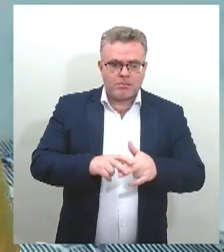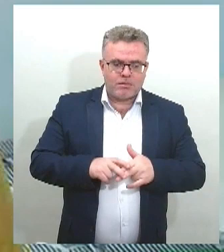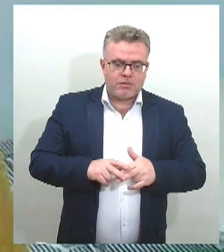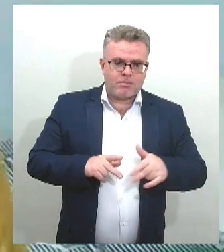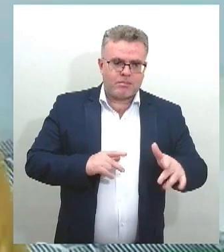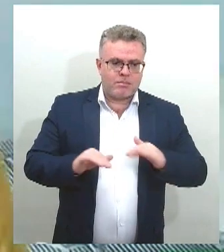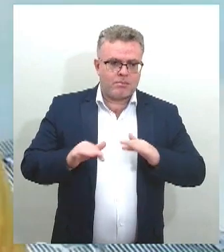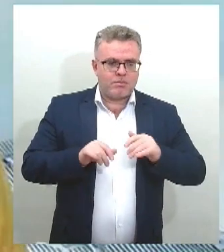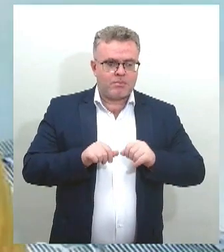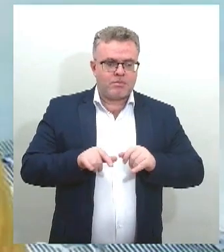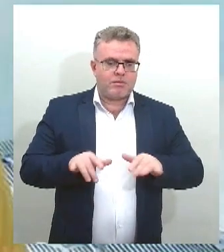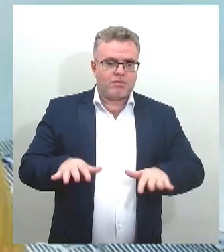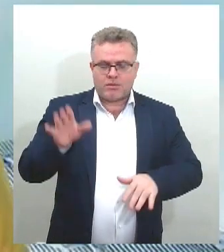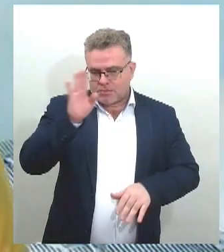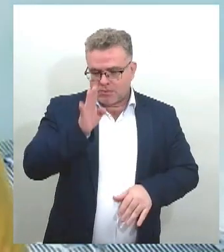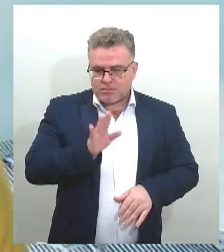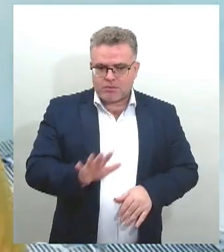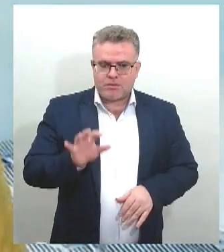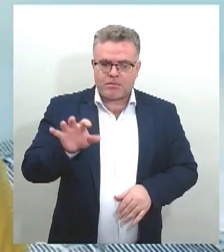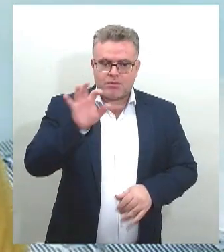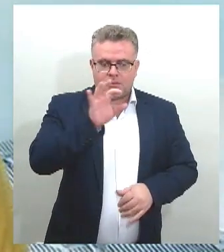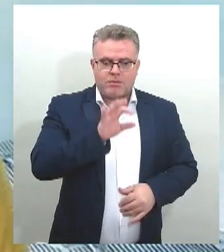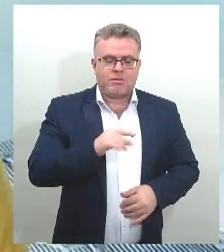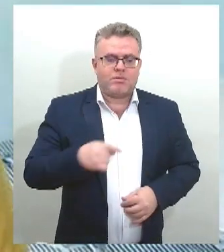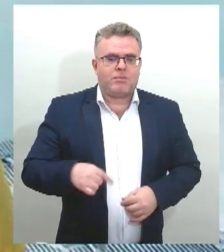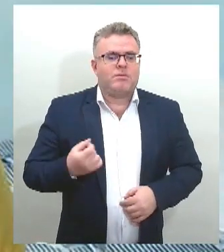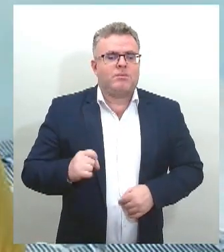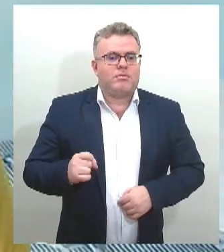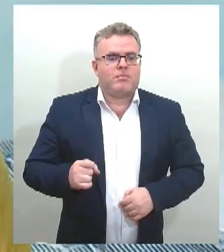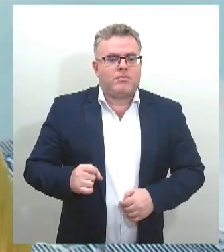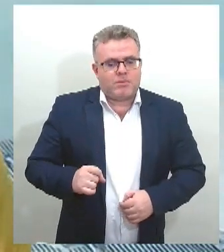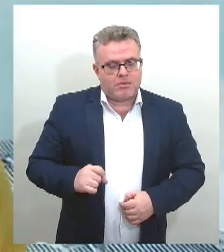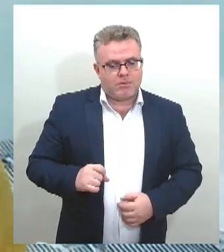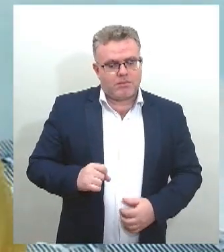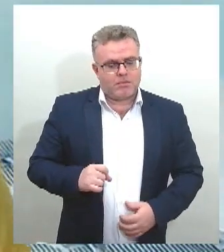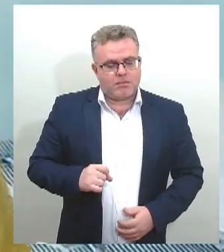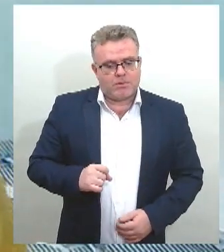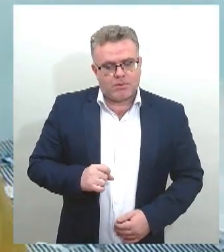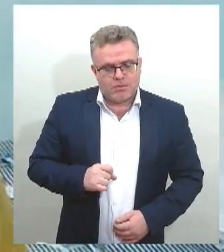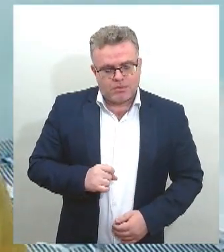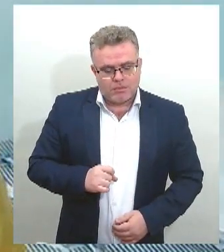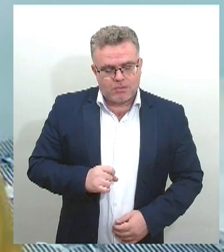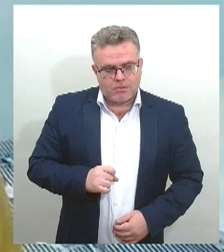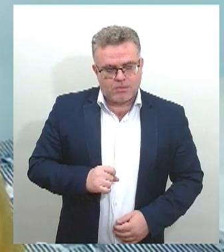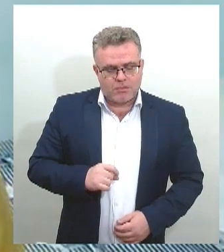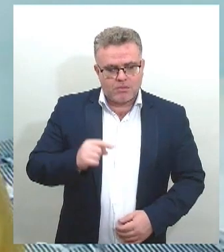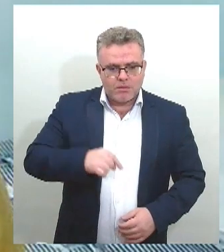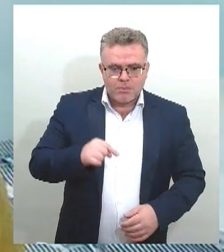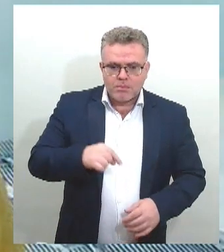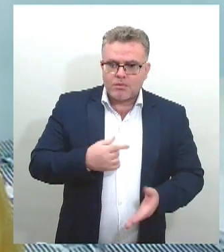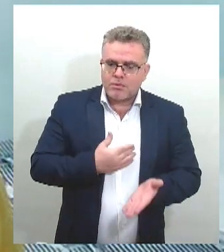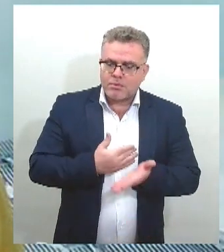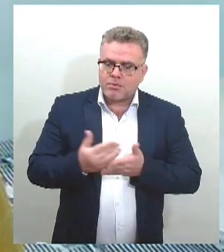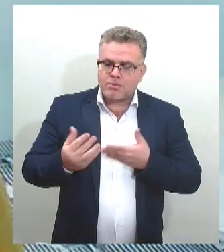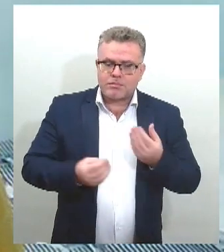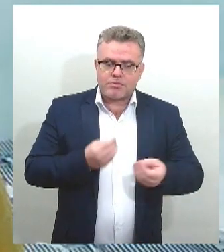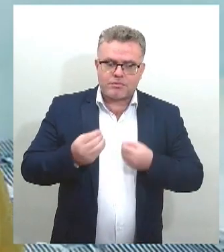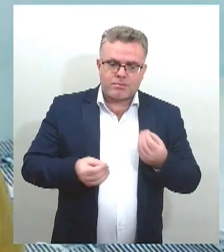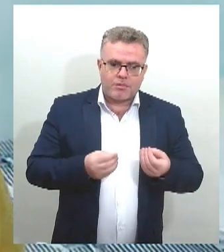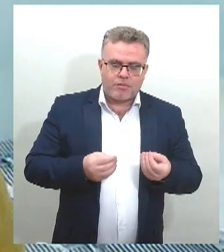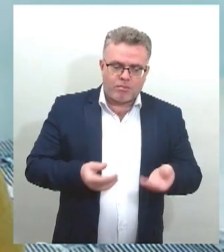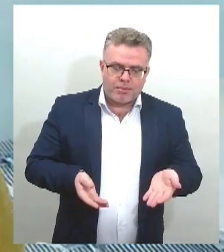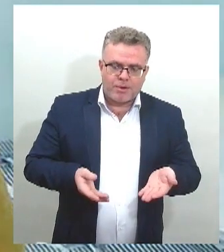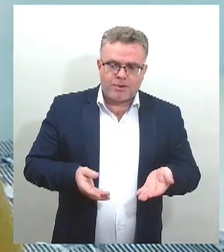país, inclusive aqui em Sergipe, tá? O republicanismo ele começa a dar os primeiros passos em Sergipe em